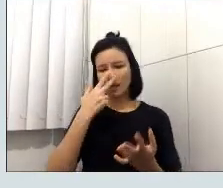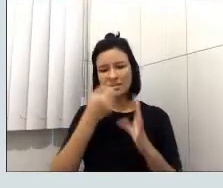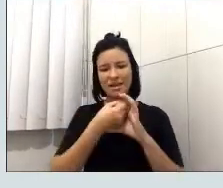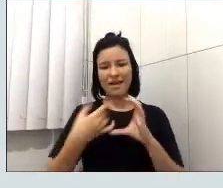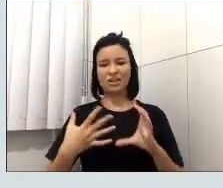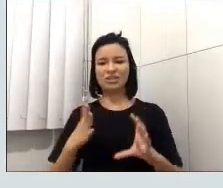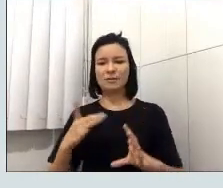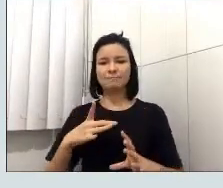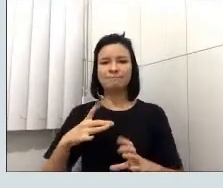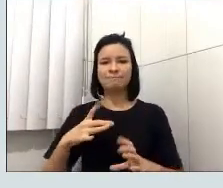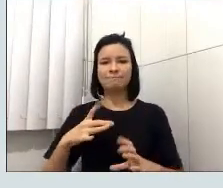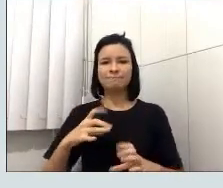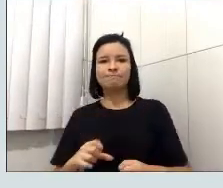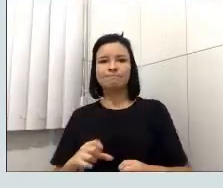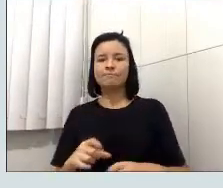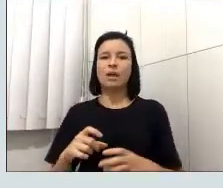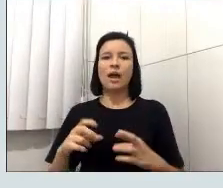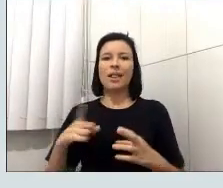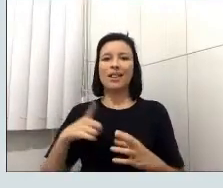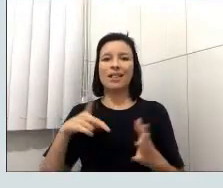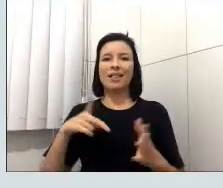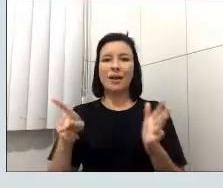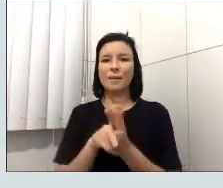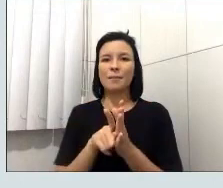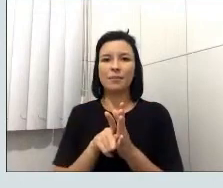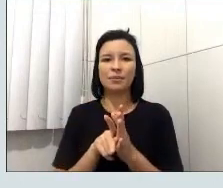características alguns rituais que eram